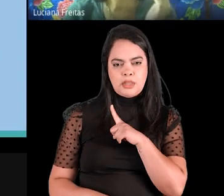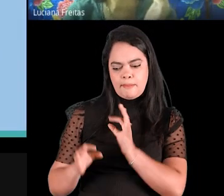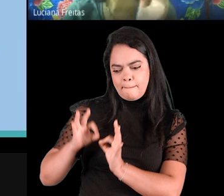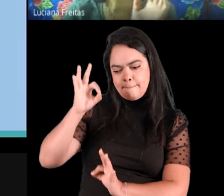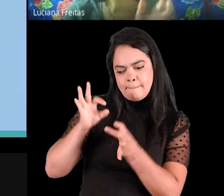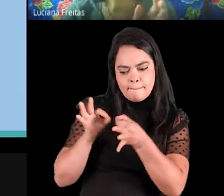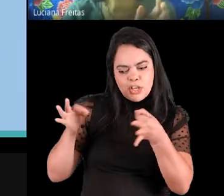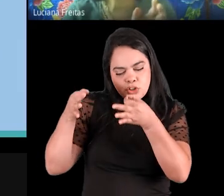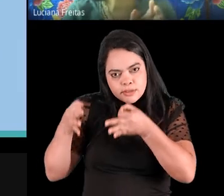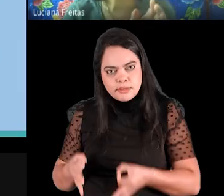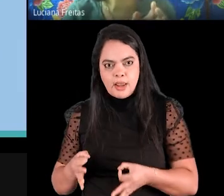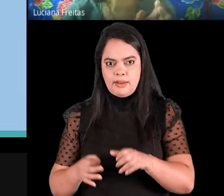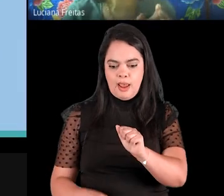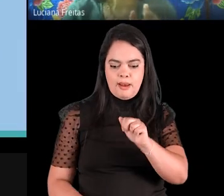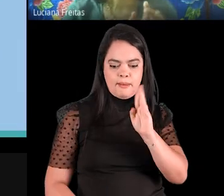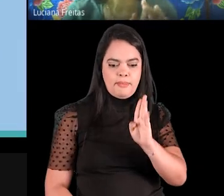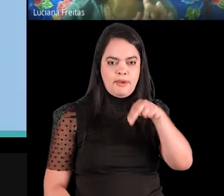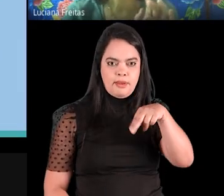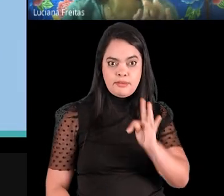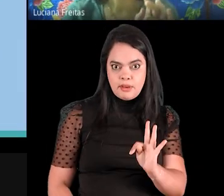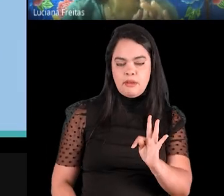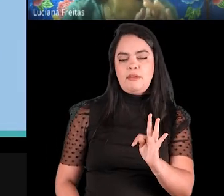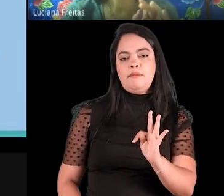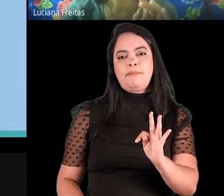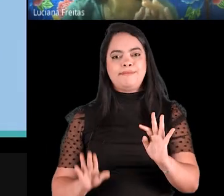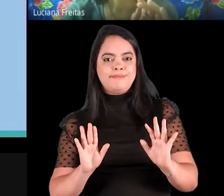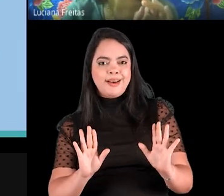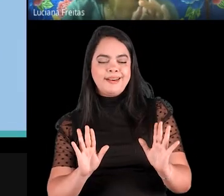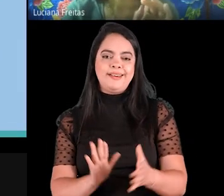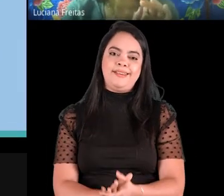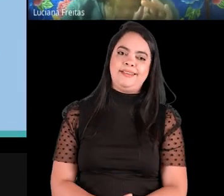específico, uma recomendação da BNT, mas